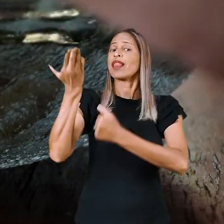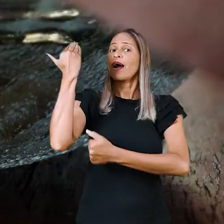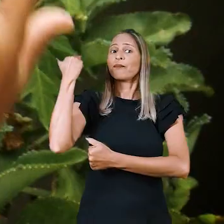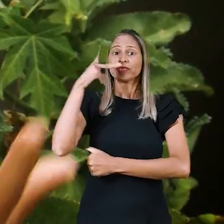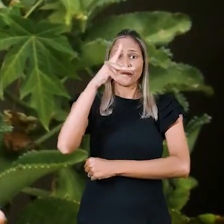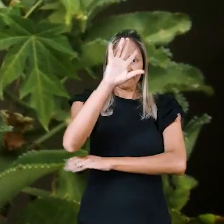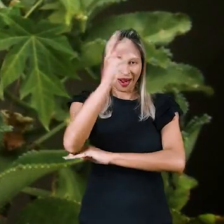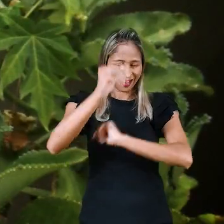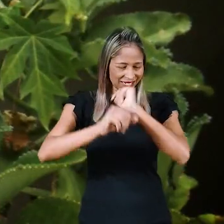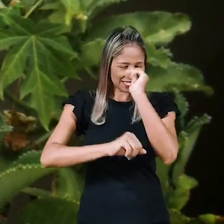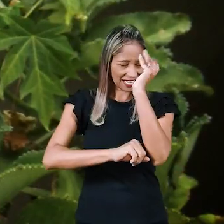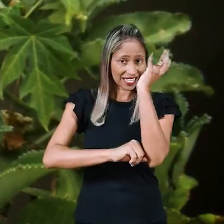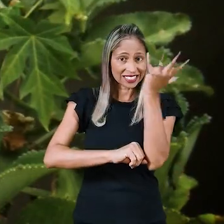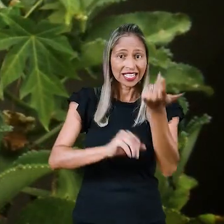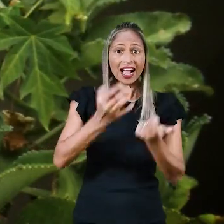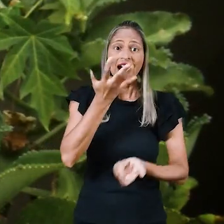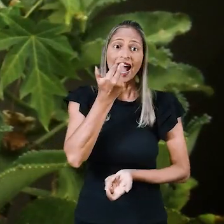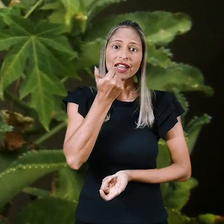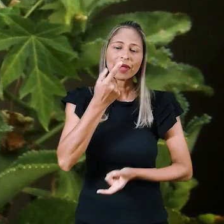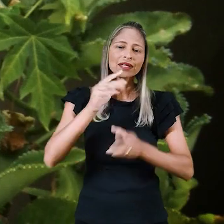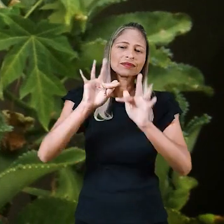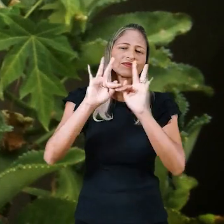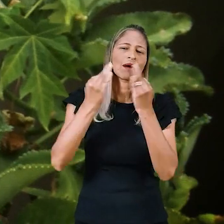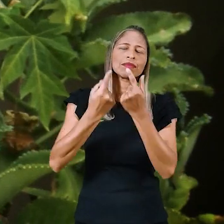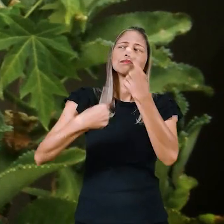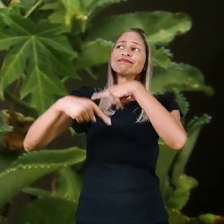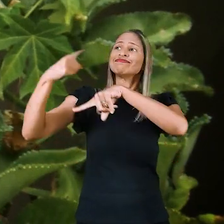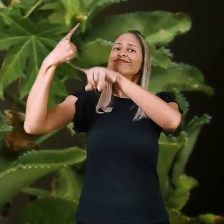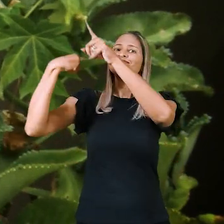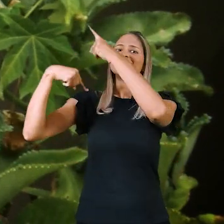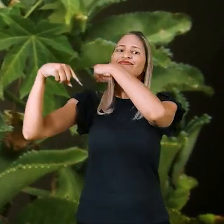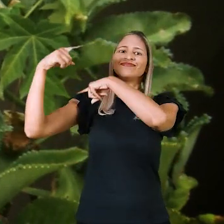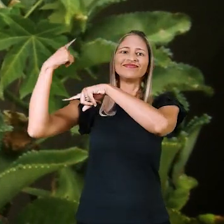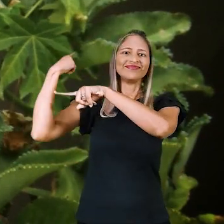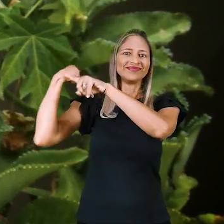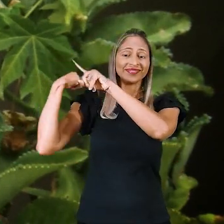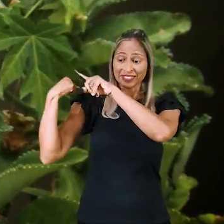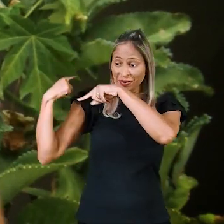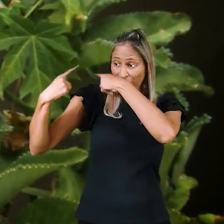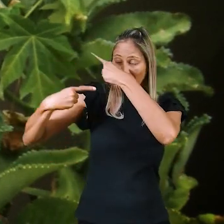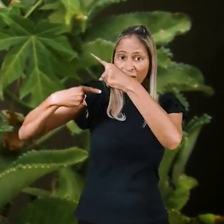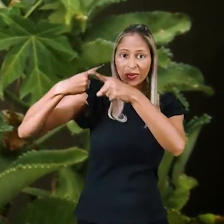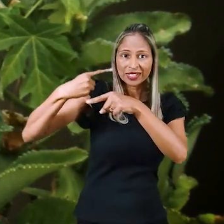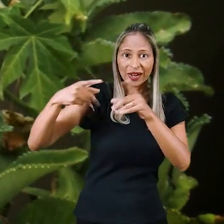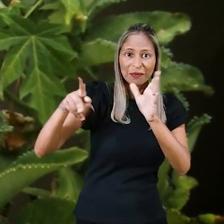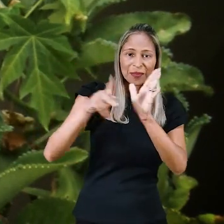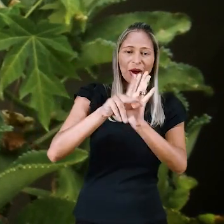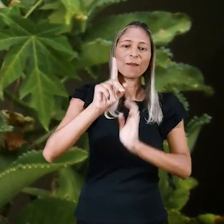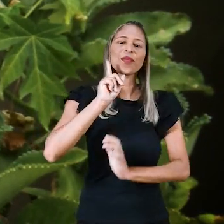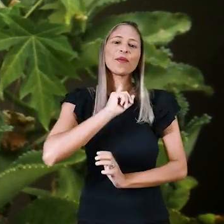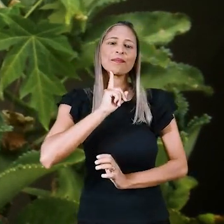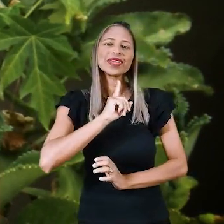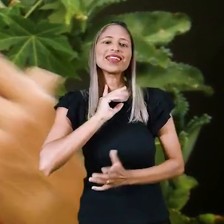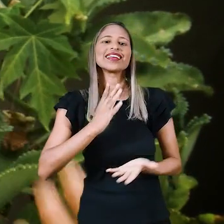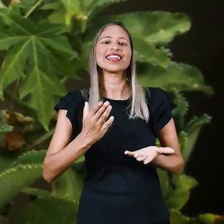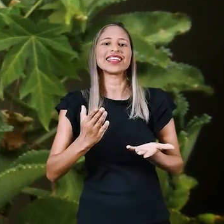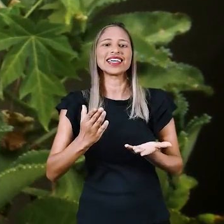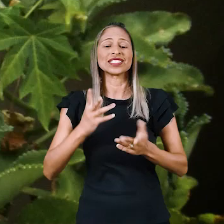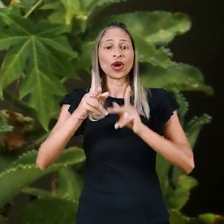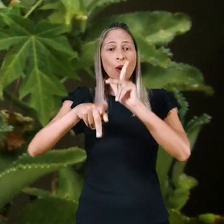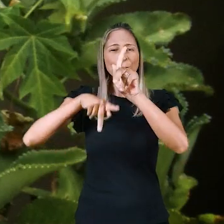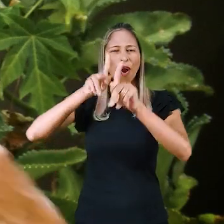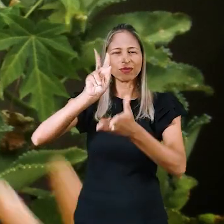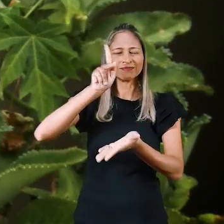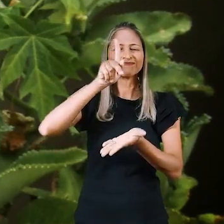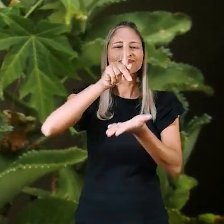As punks nada mais são do que o alimento ancestral, oriundo aqui para a gente, em Minas Gerais, vindo